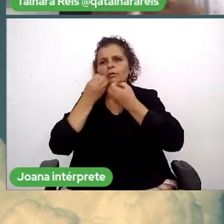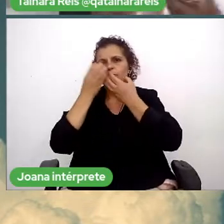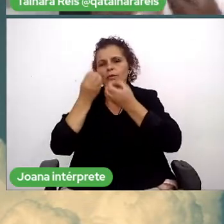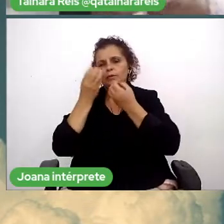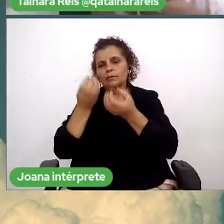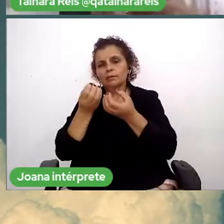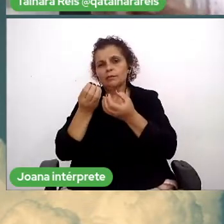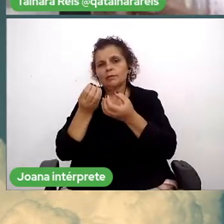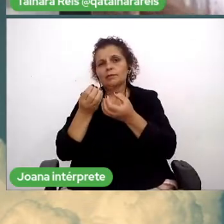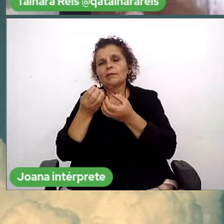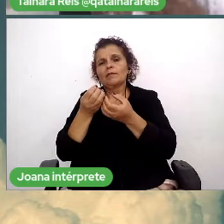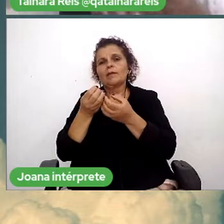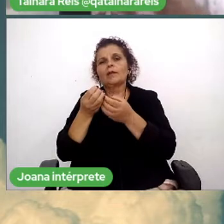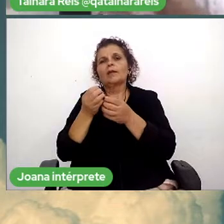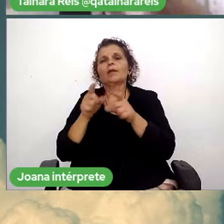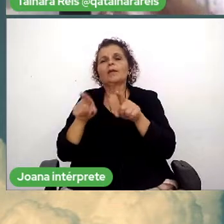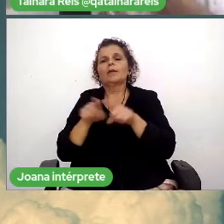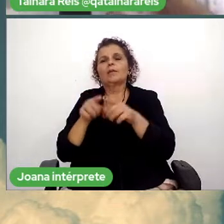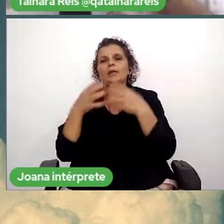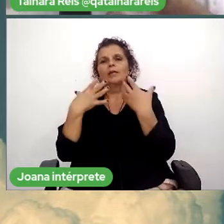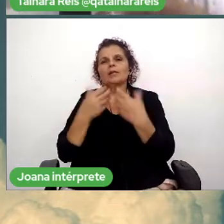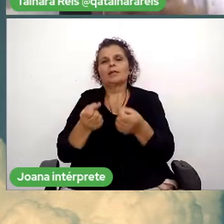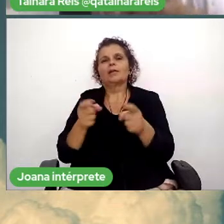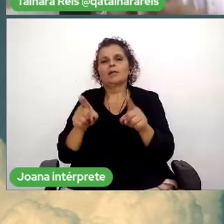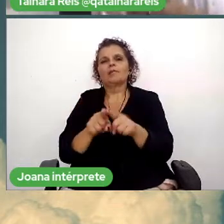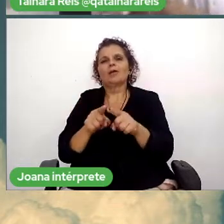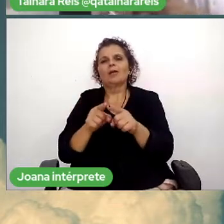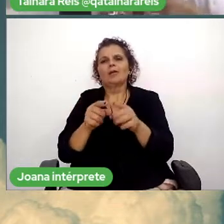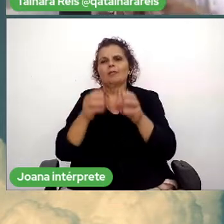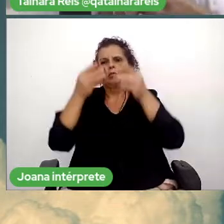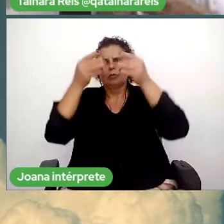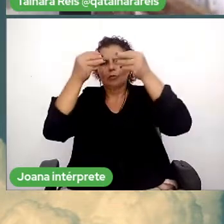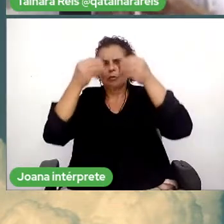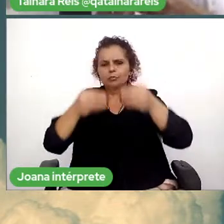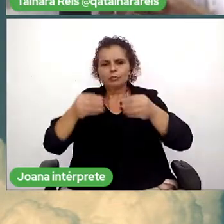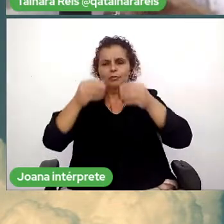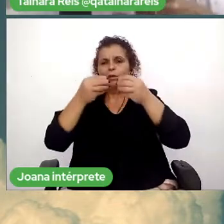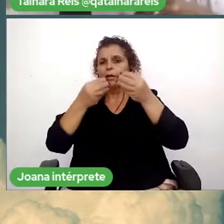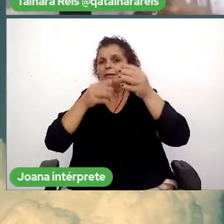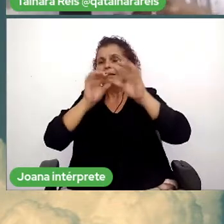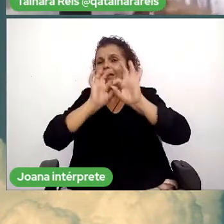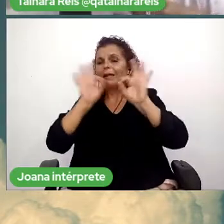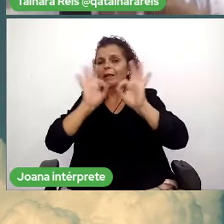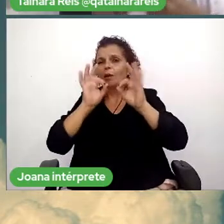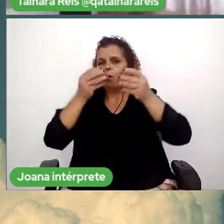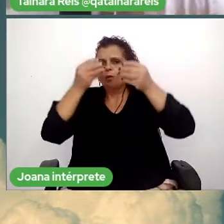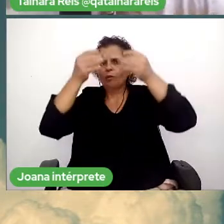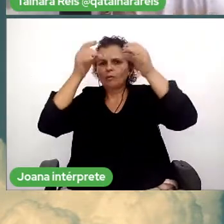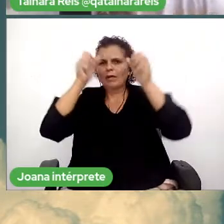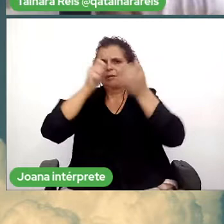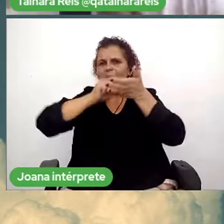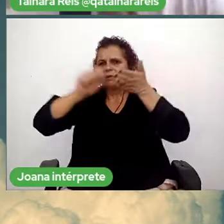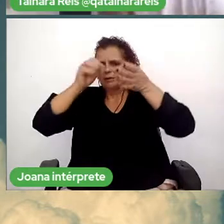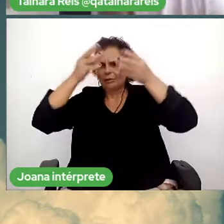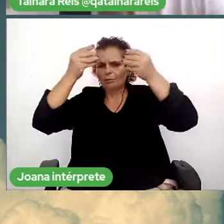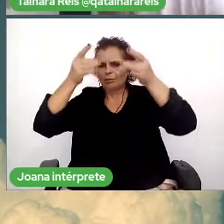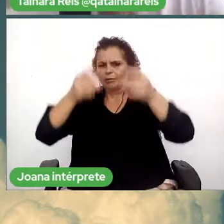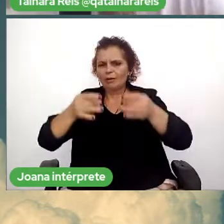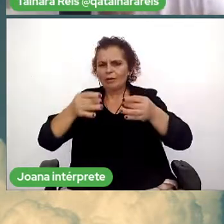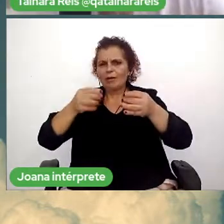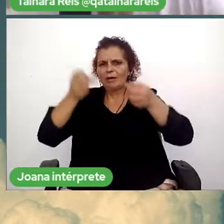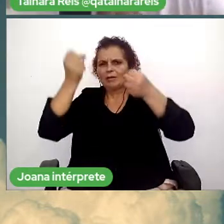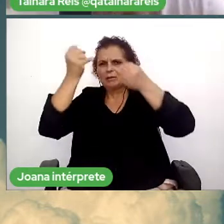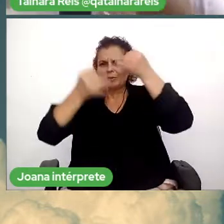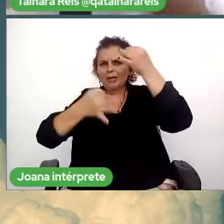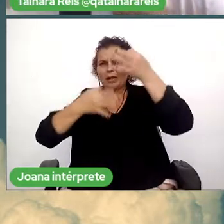e os critérios de aceite ou não estarem sequer descritos, ou quando descritos não estão também completos, né?